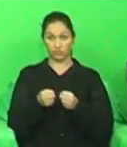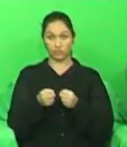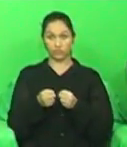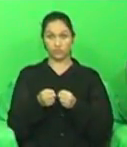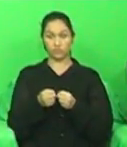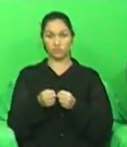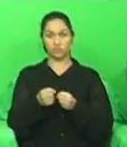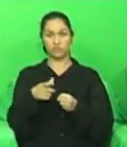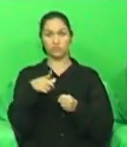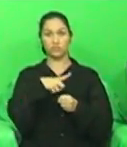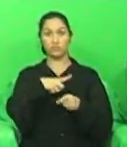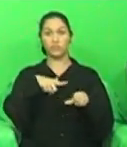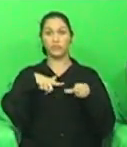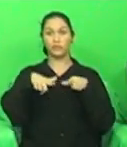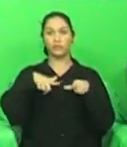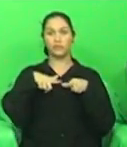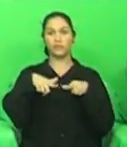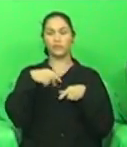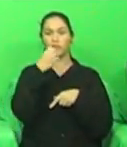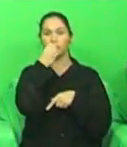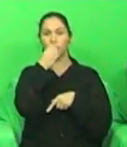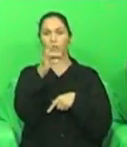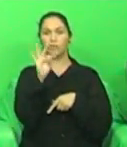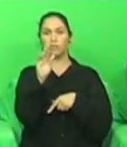uma actividade muito transparente